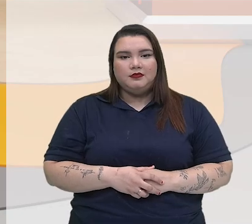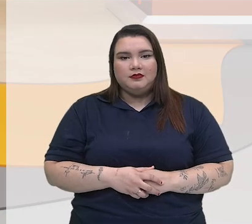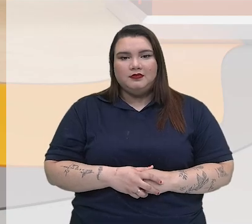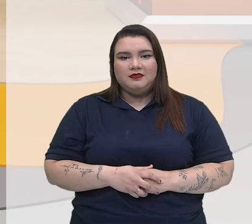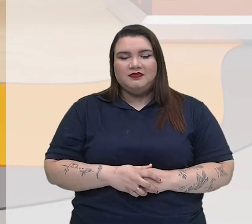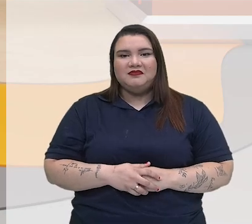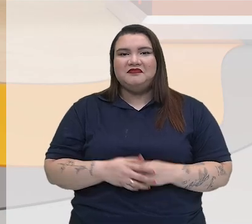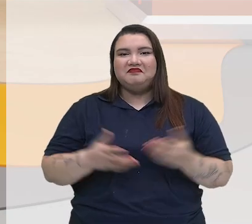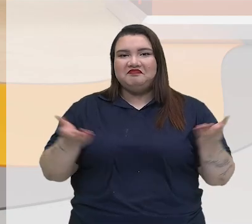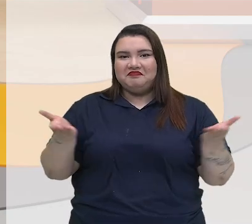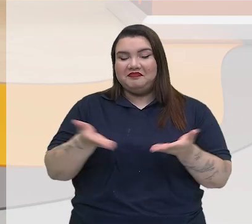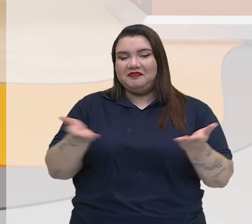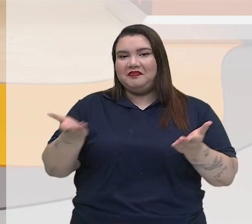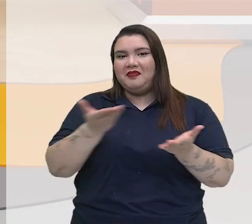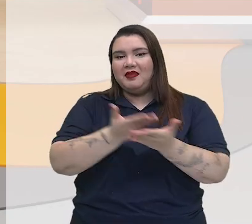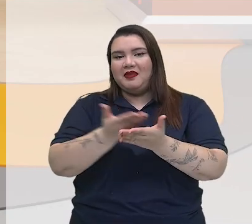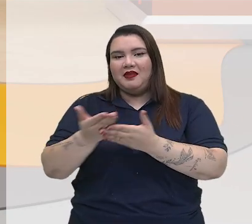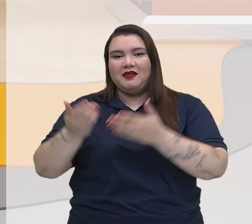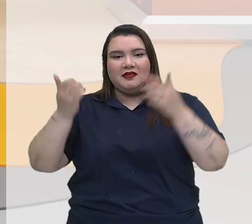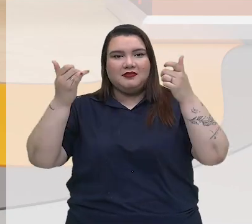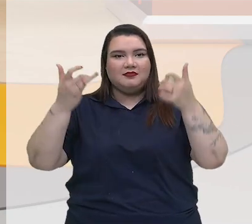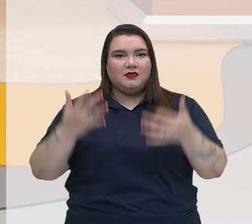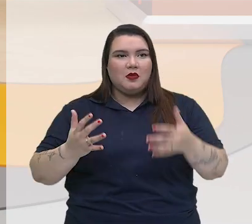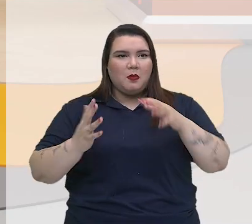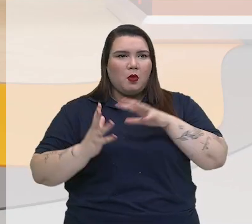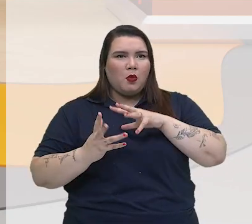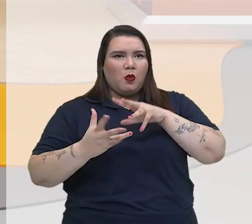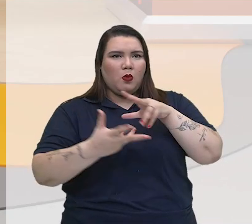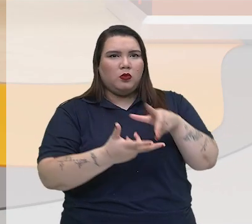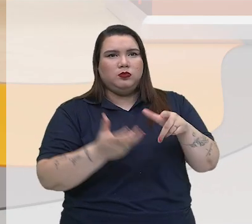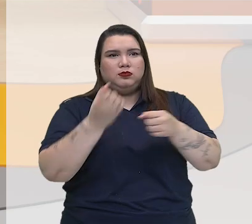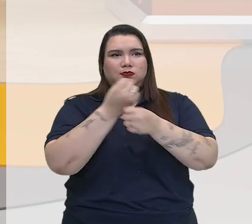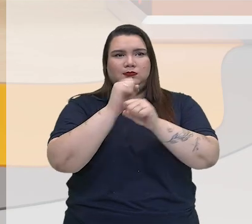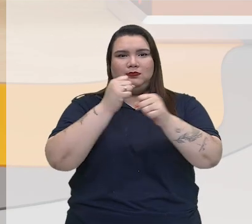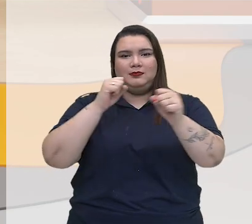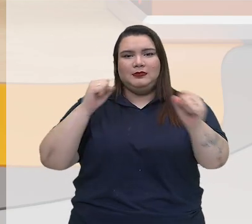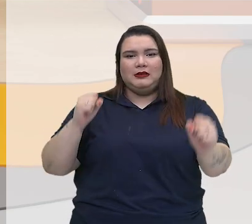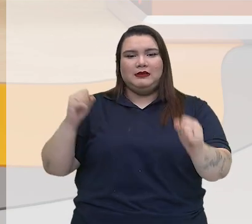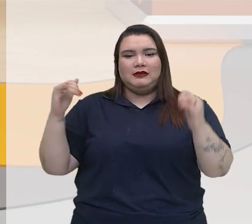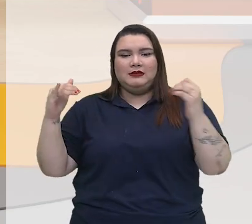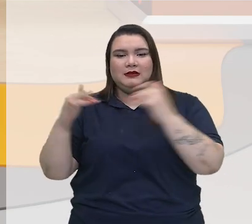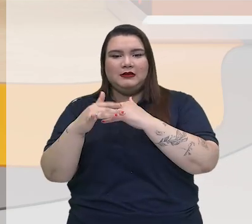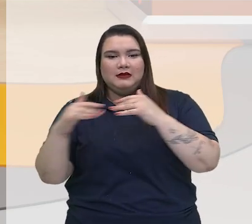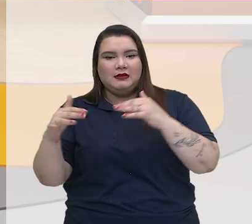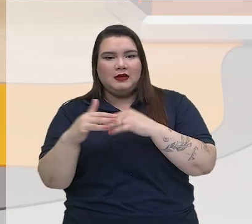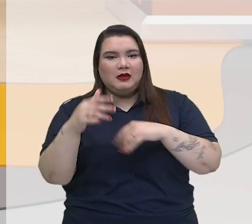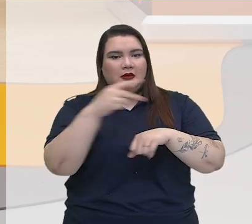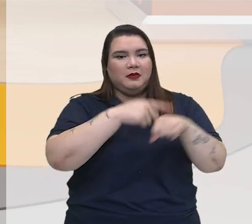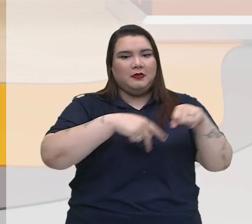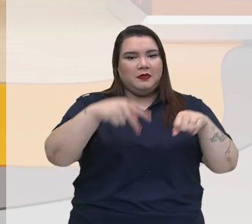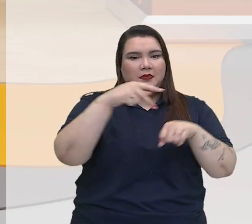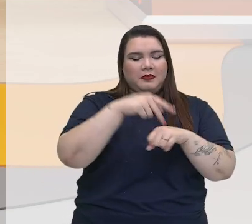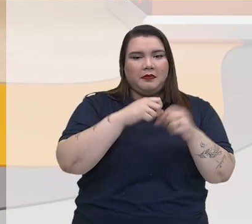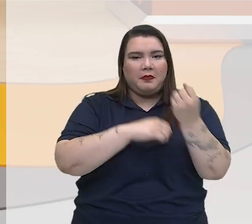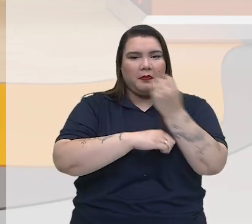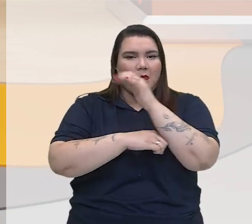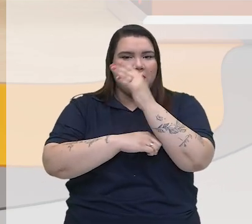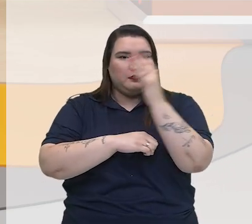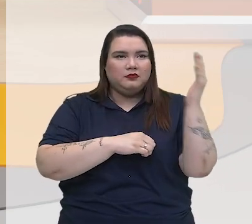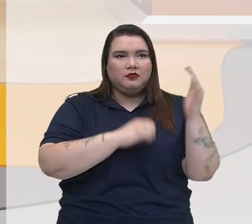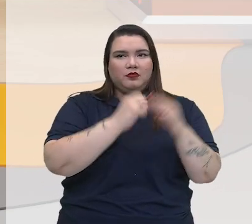Nosso mundo é bem grandão, né, gente? Cheio de cidades, países, florestas,